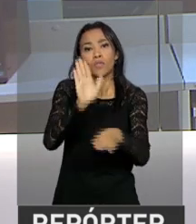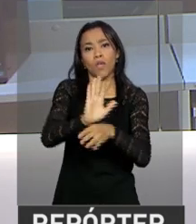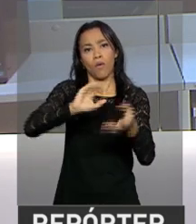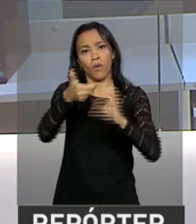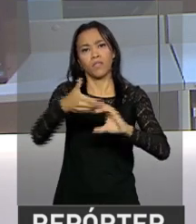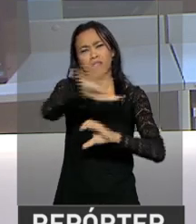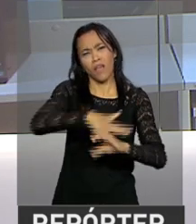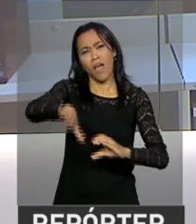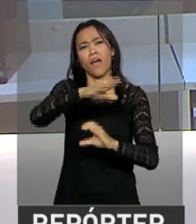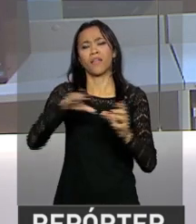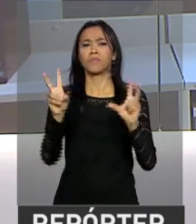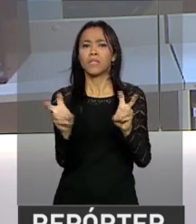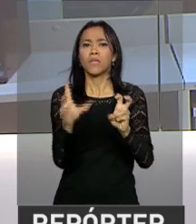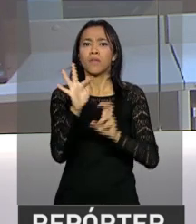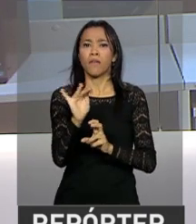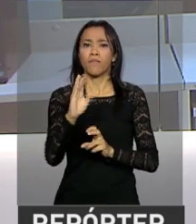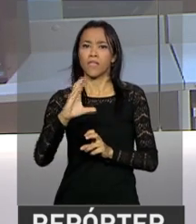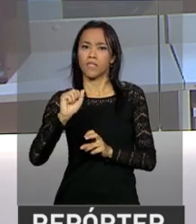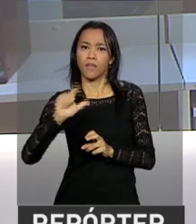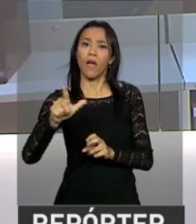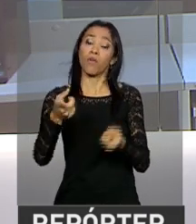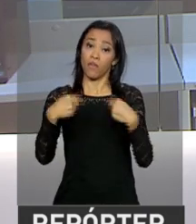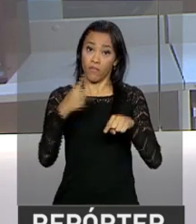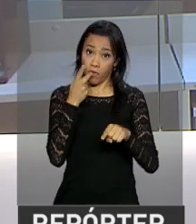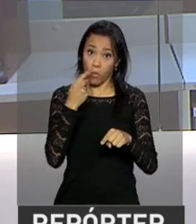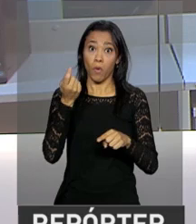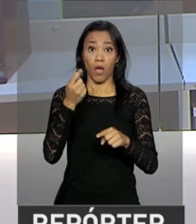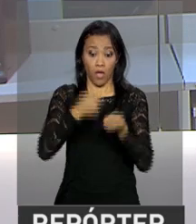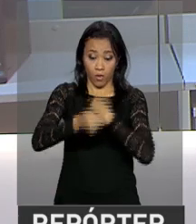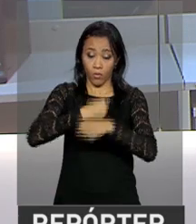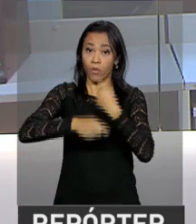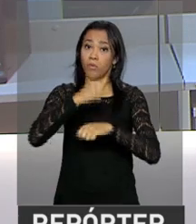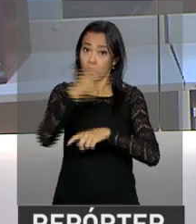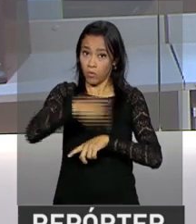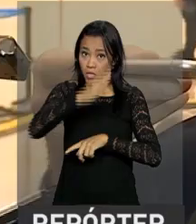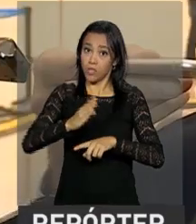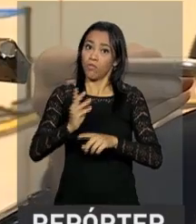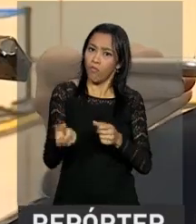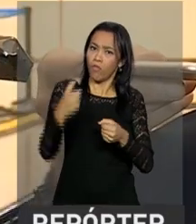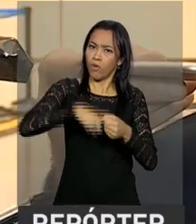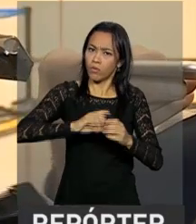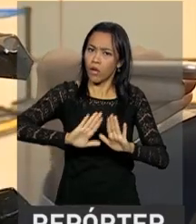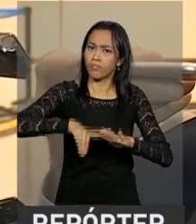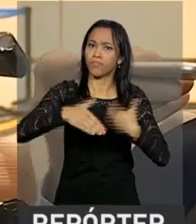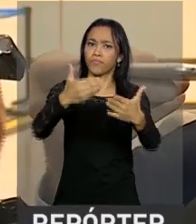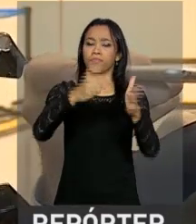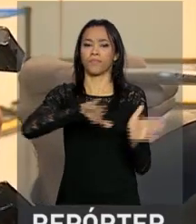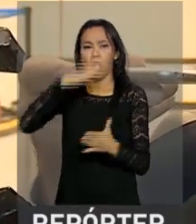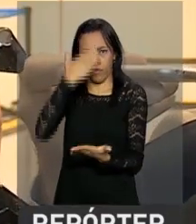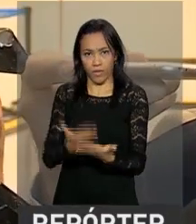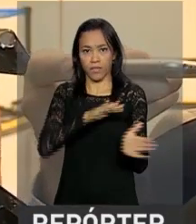questões fiscais e ressaltou que a confiança na economia brasileira voltou a crescer. A confiança